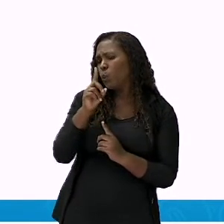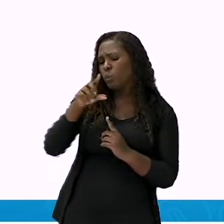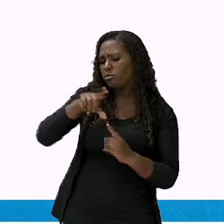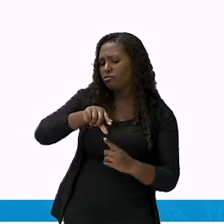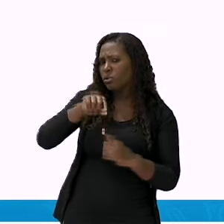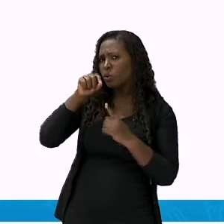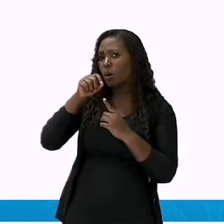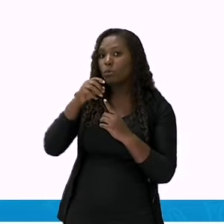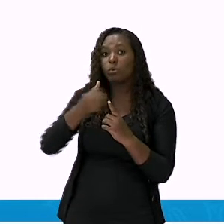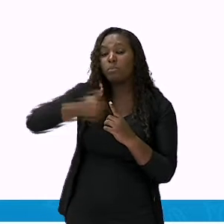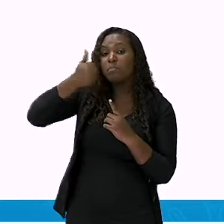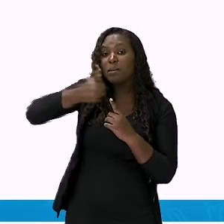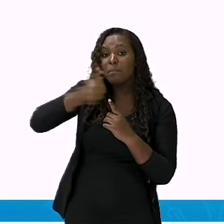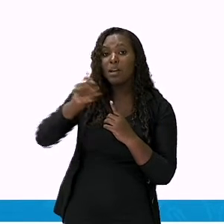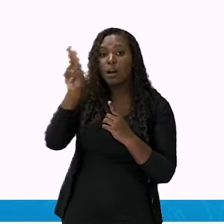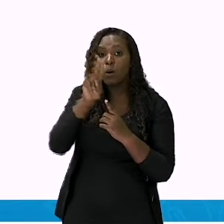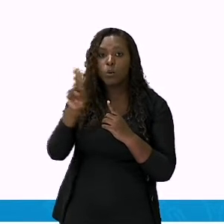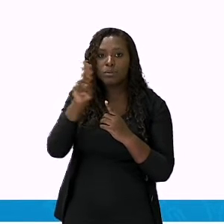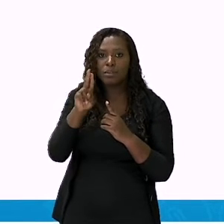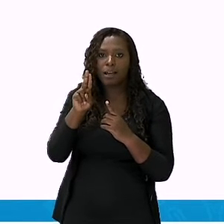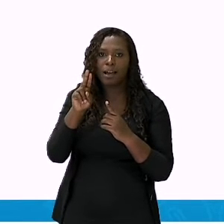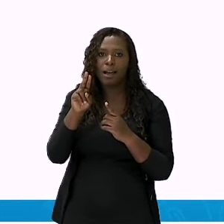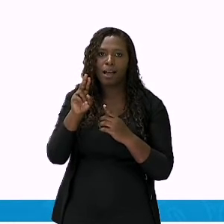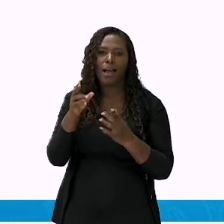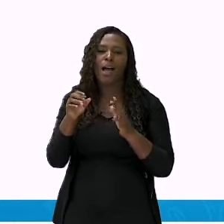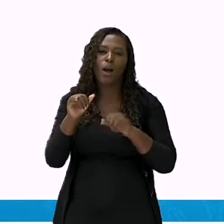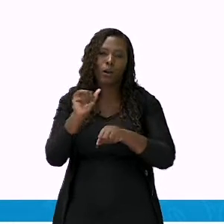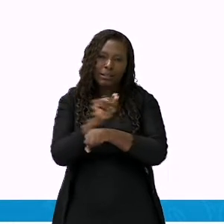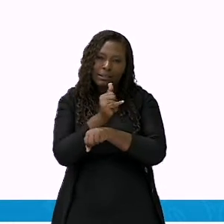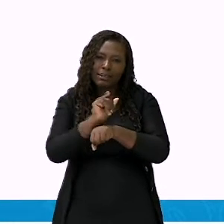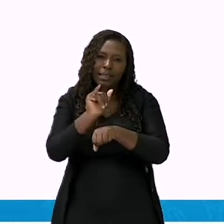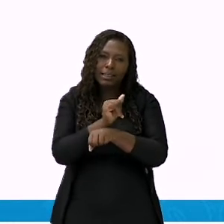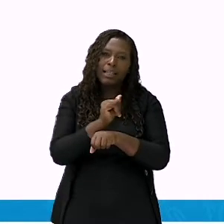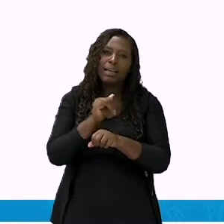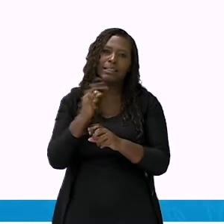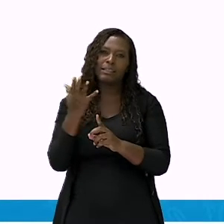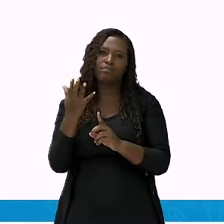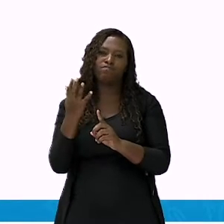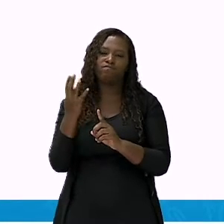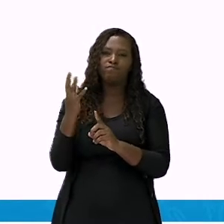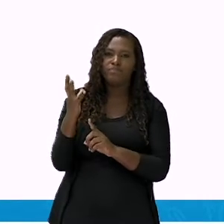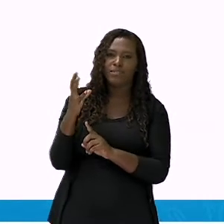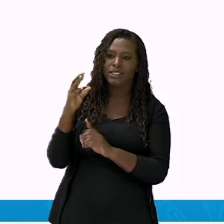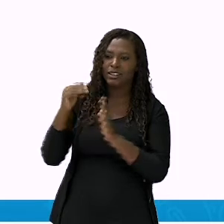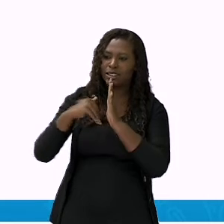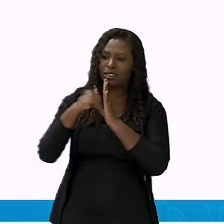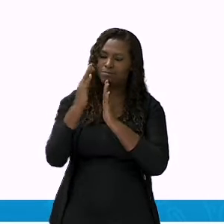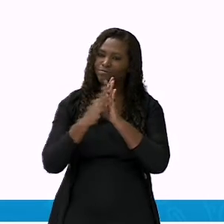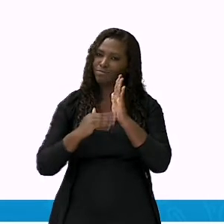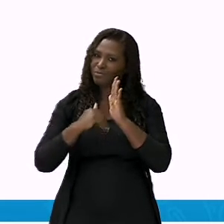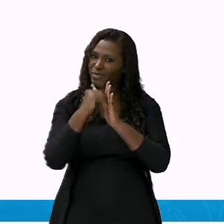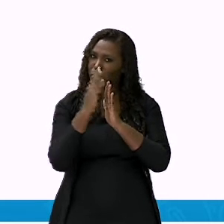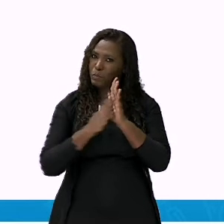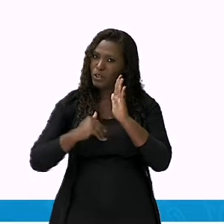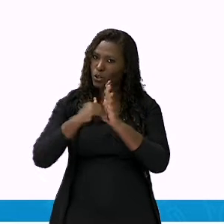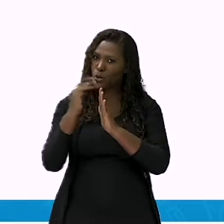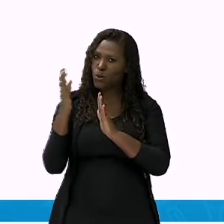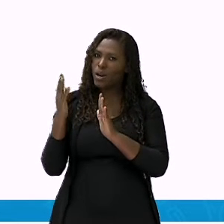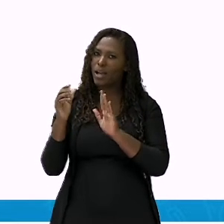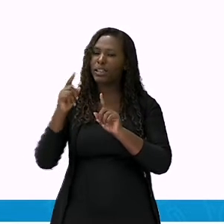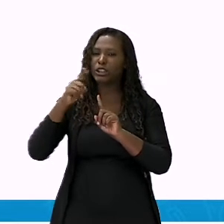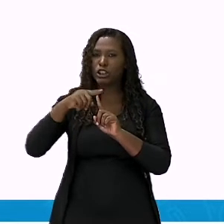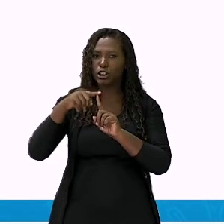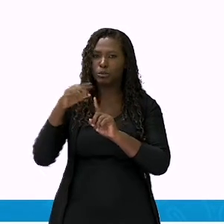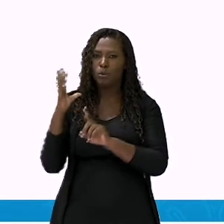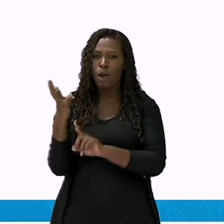abstrata. Observem esses círculos. E como esse quadro, se a gente for pesquisar, você vai lá e dá um Google, pesquisa